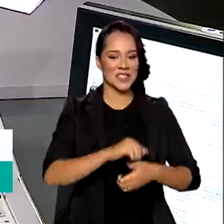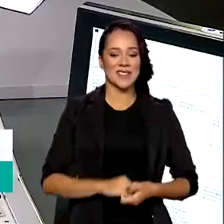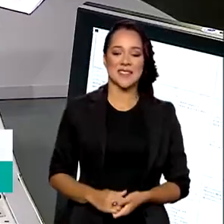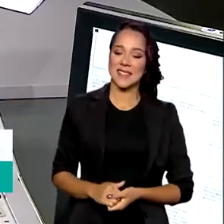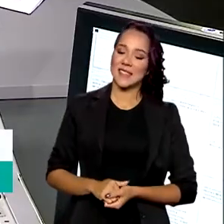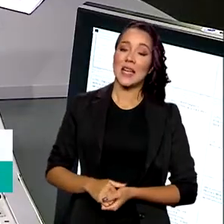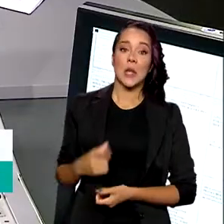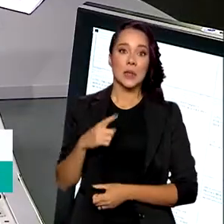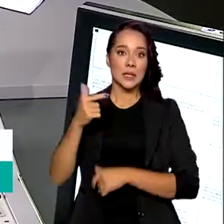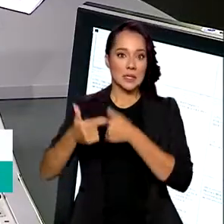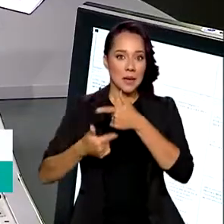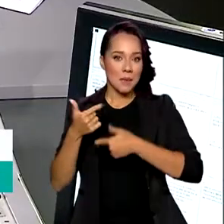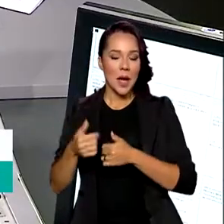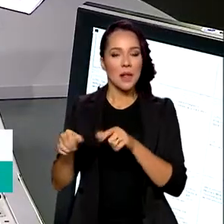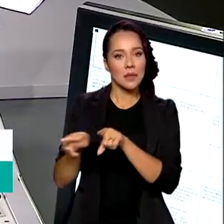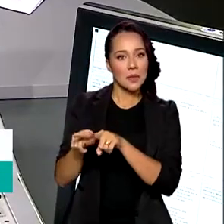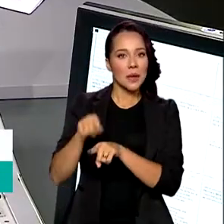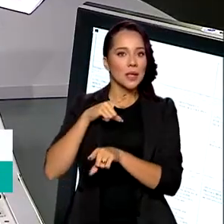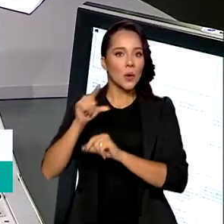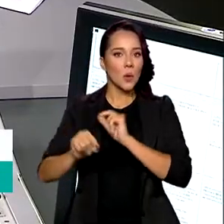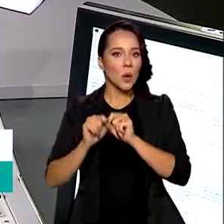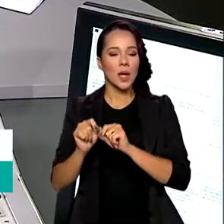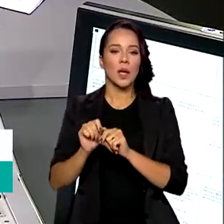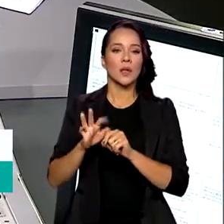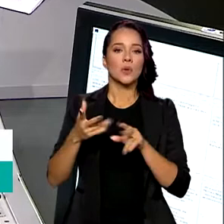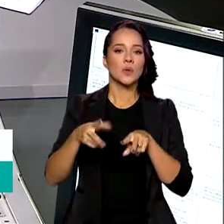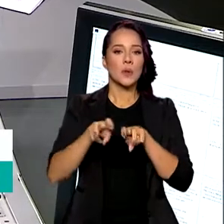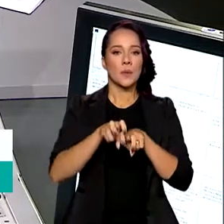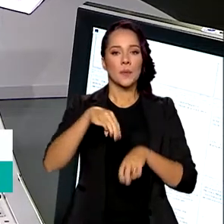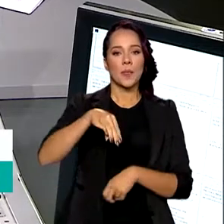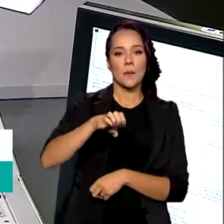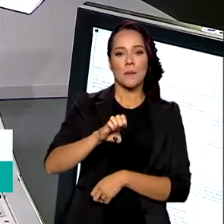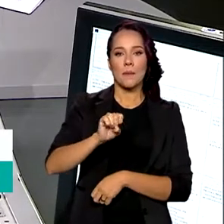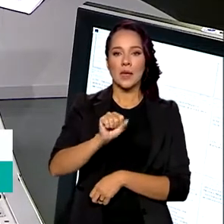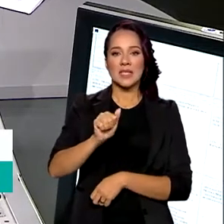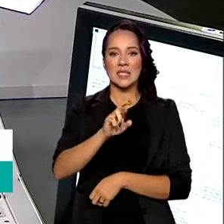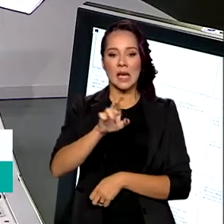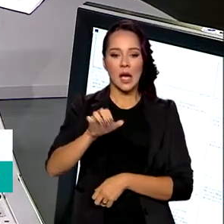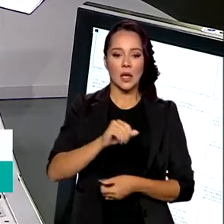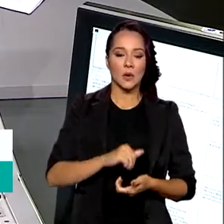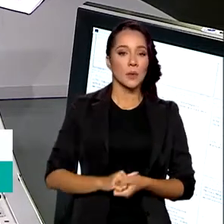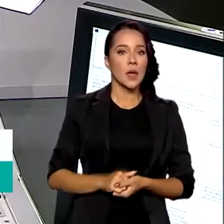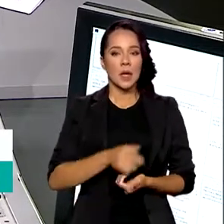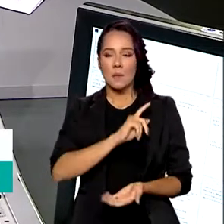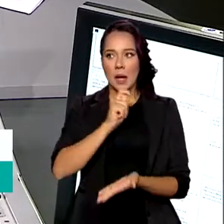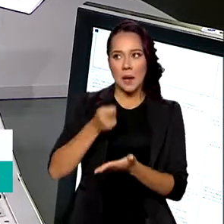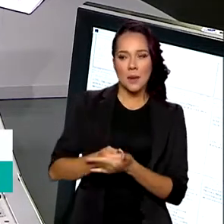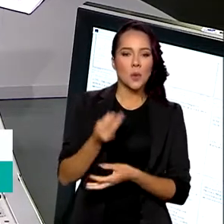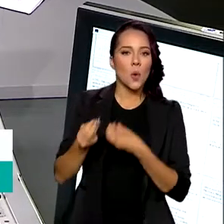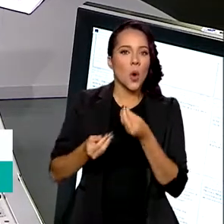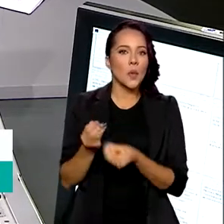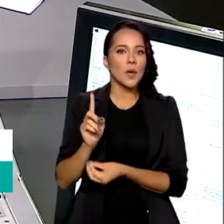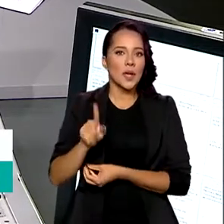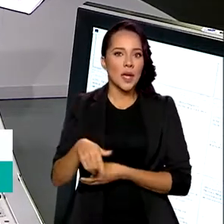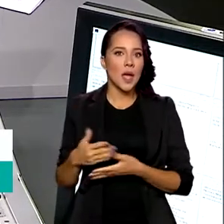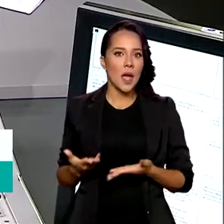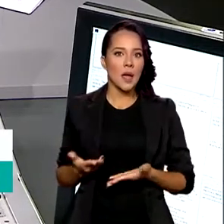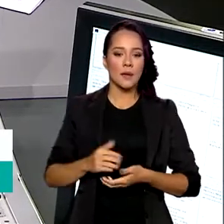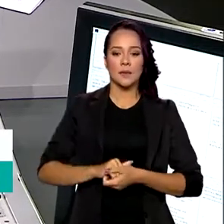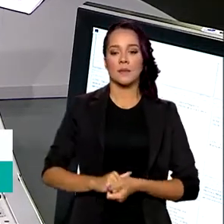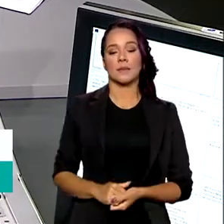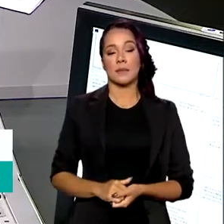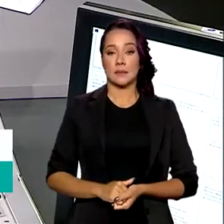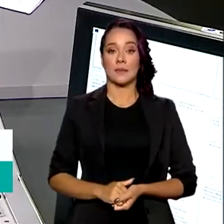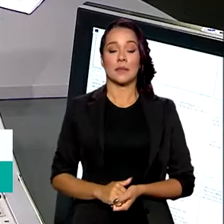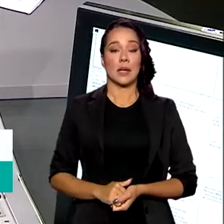esse trabalho e tem também a questão dos mesários para a postar eletrônico para o pagamento deles como funciona esse